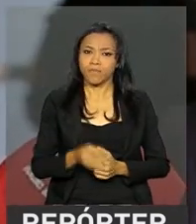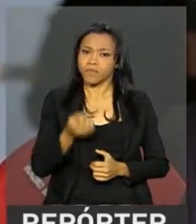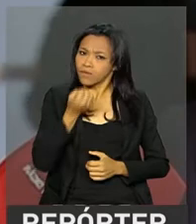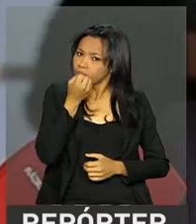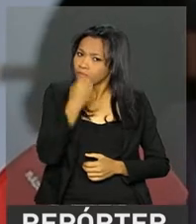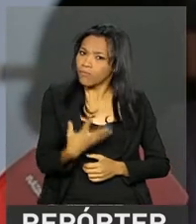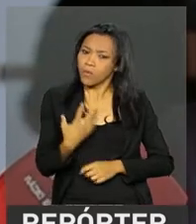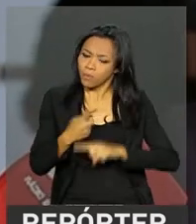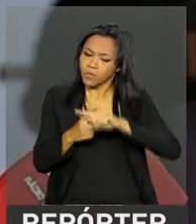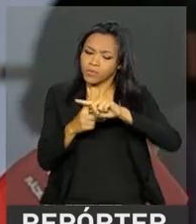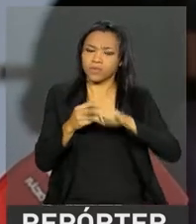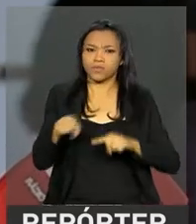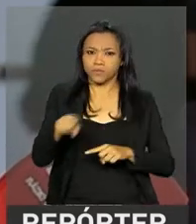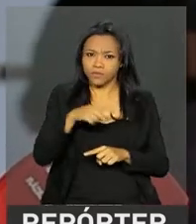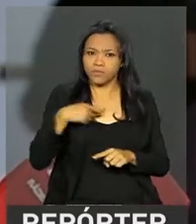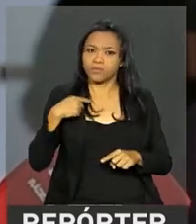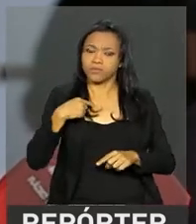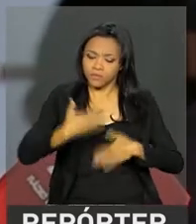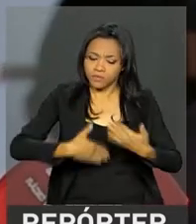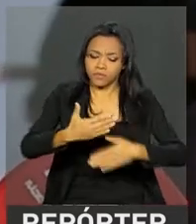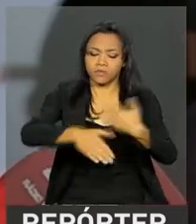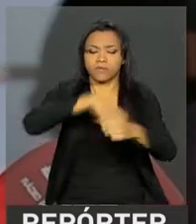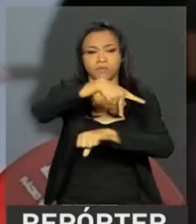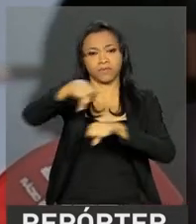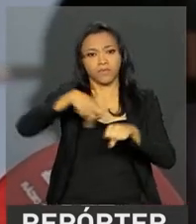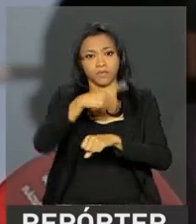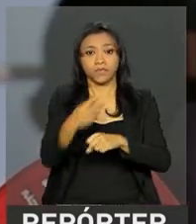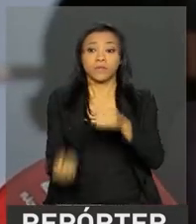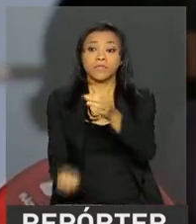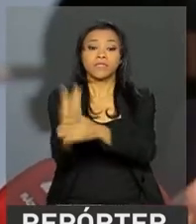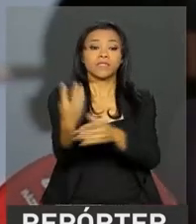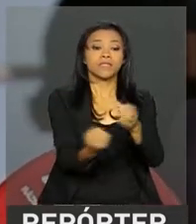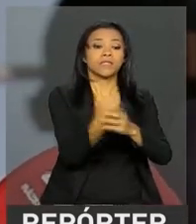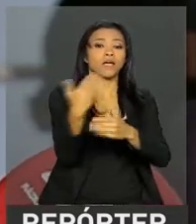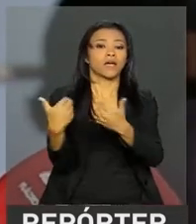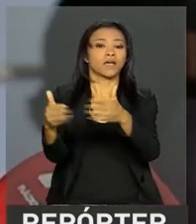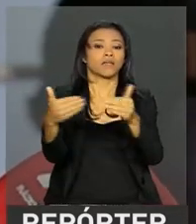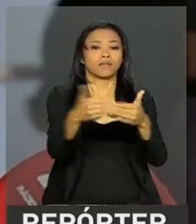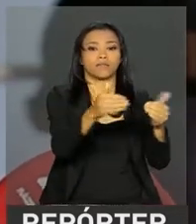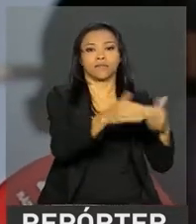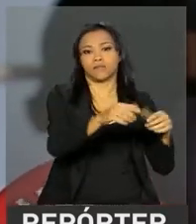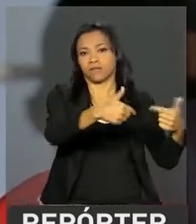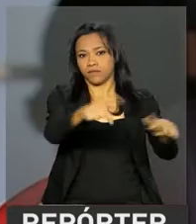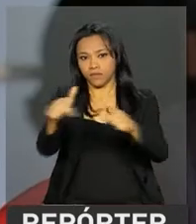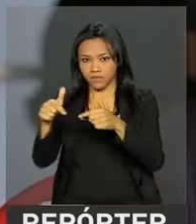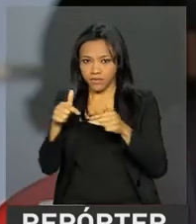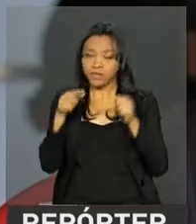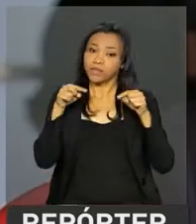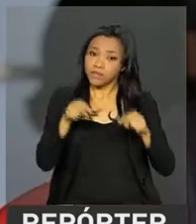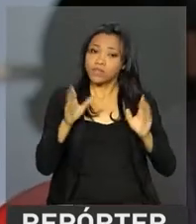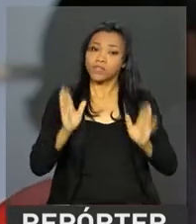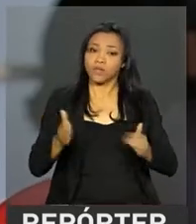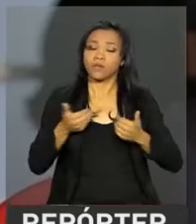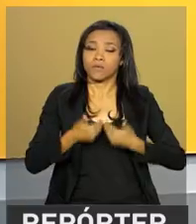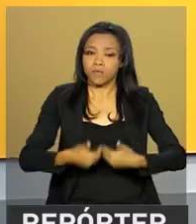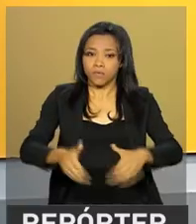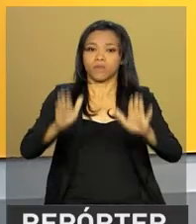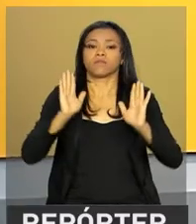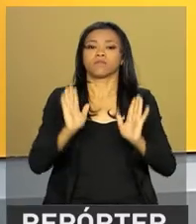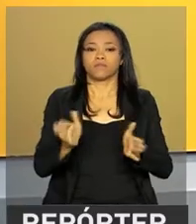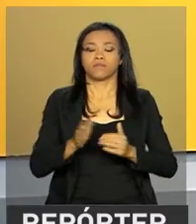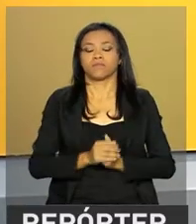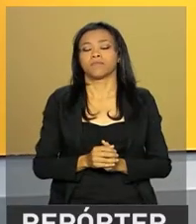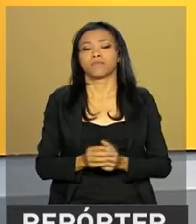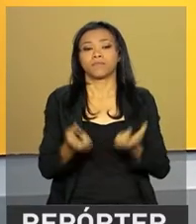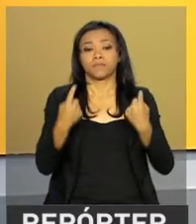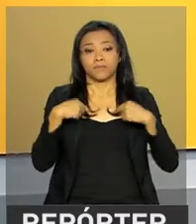positivo para o país voltar a crescer, criar empregos, etc. E isso já começa, de fato, acontecer. E